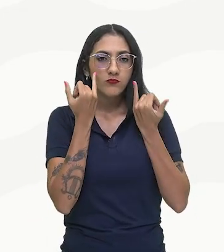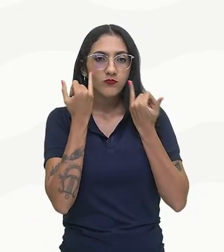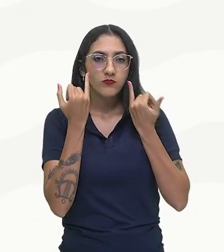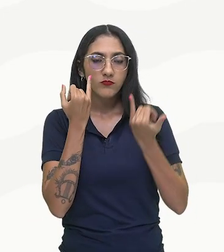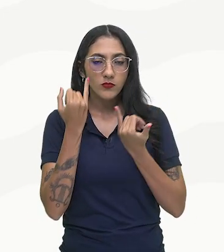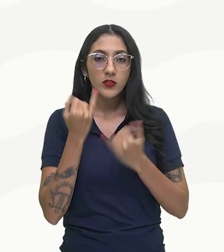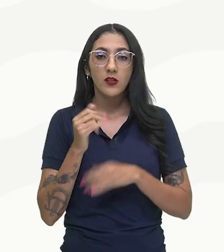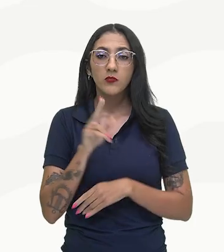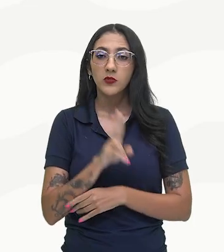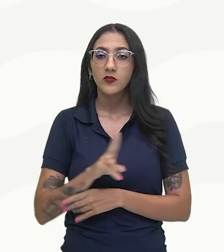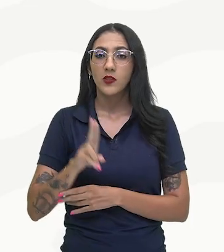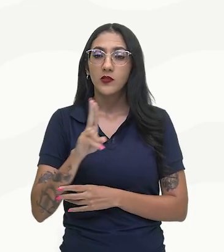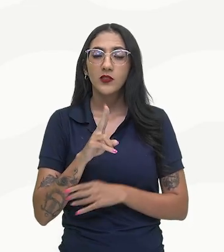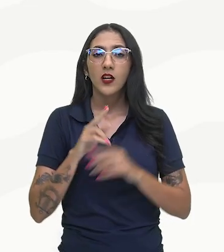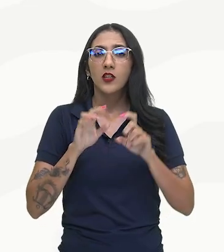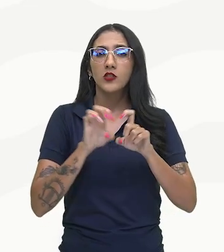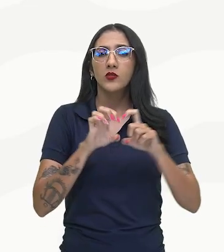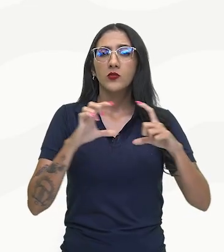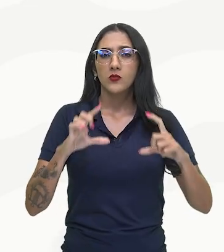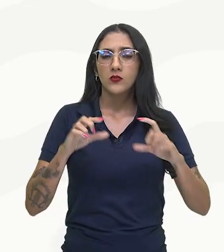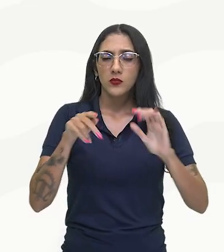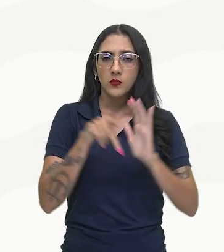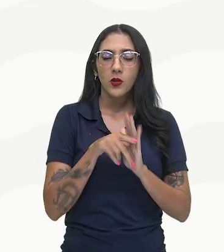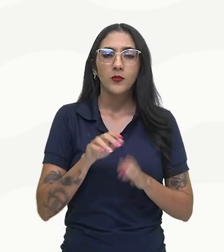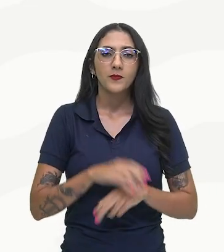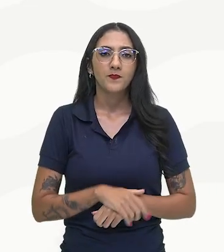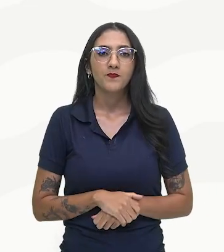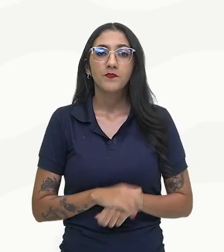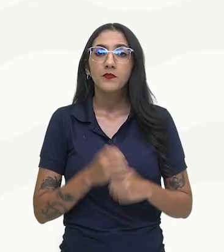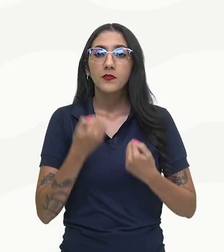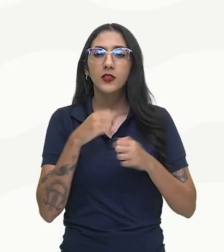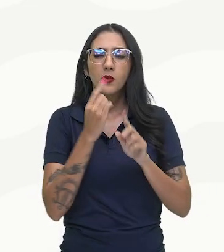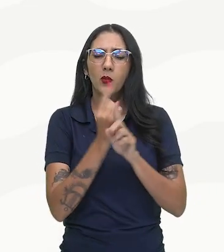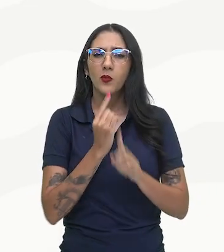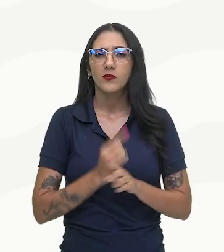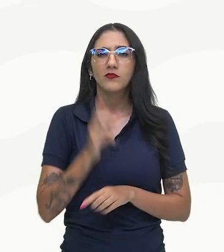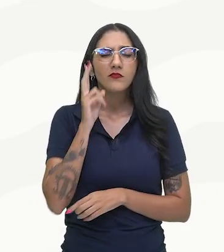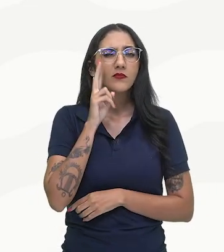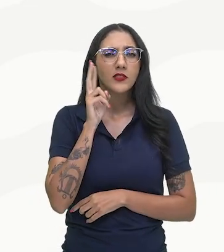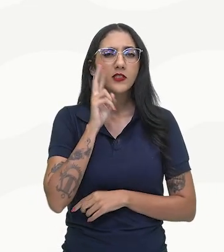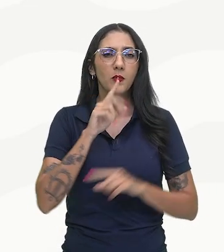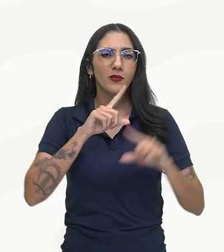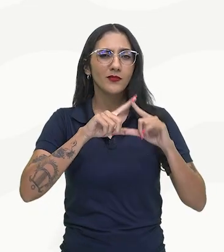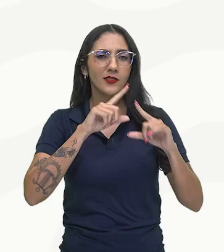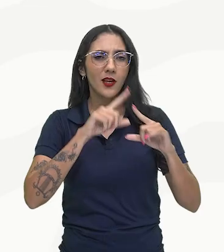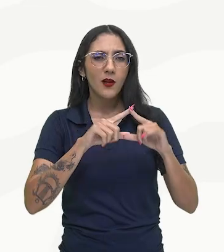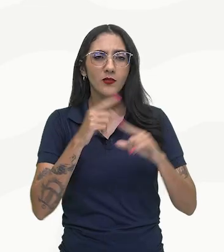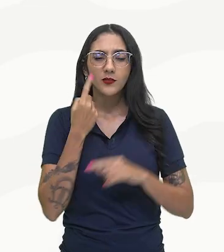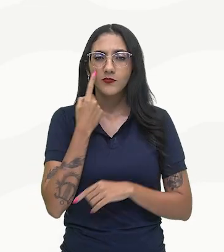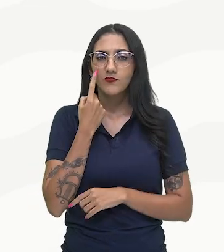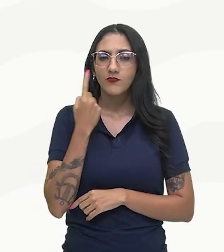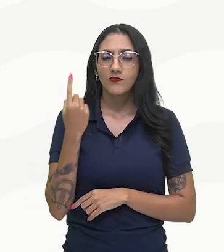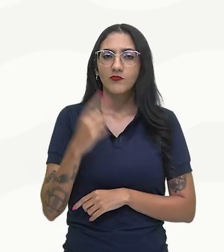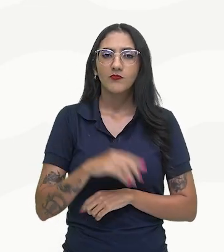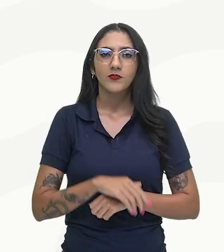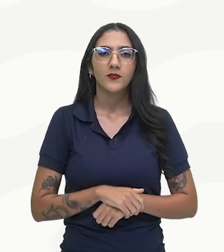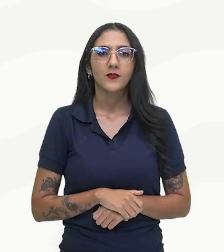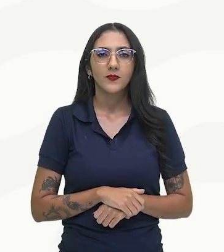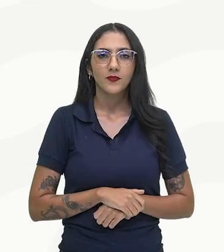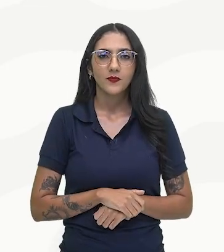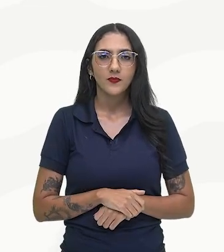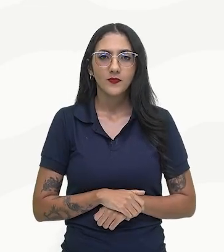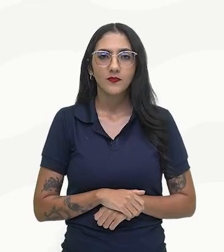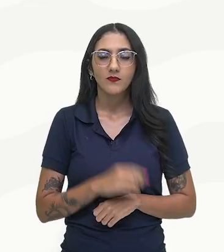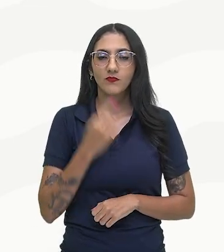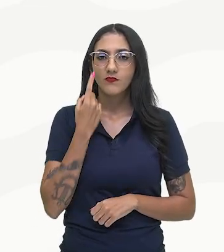pela fórmula resolutiva. O que a gente faz primeiro? A gente calcula o delta. Lembra lá do delta? B ao quadrado menos 4